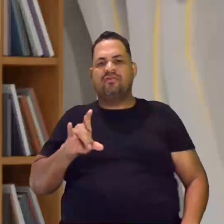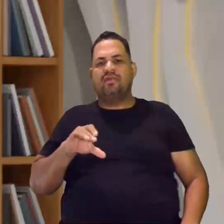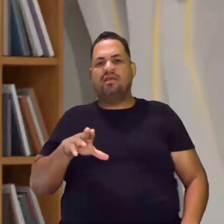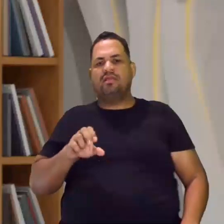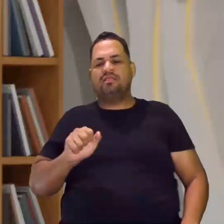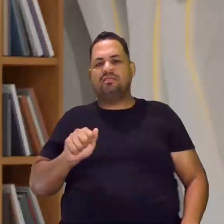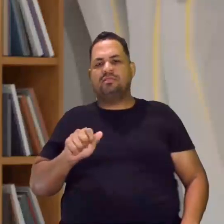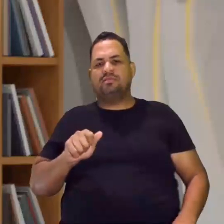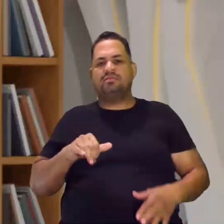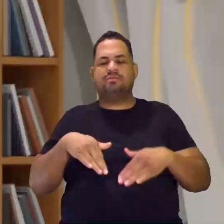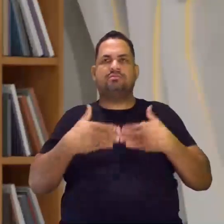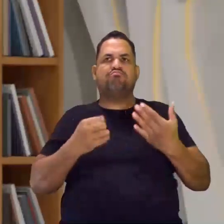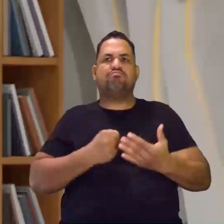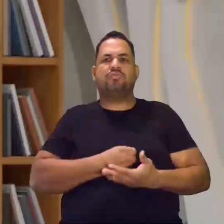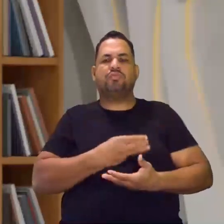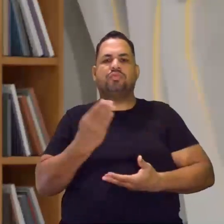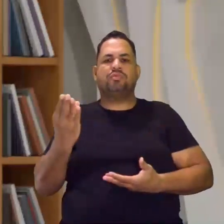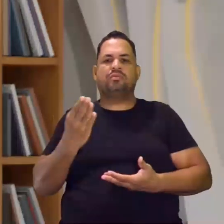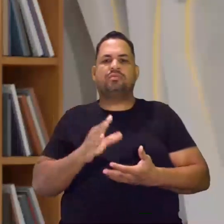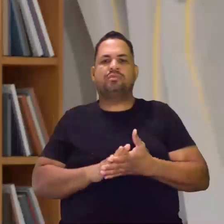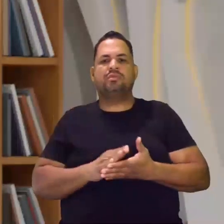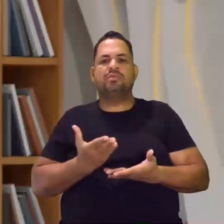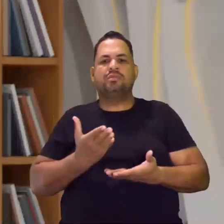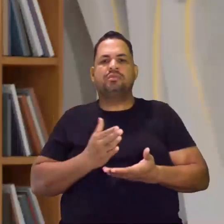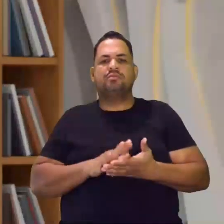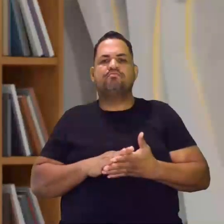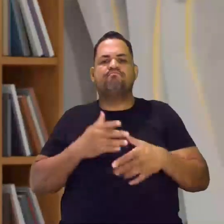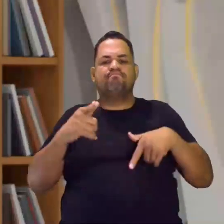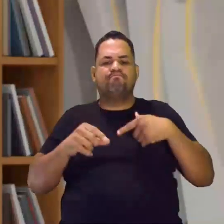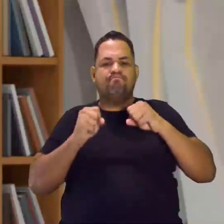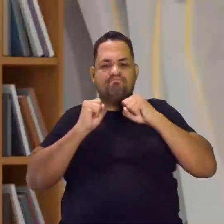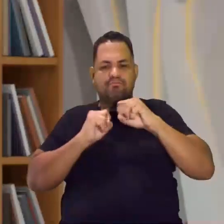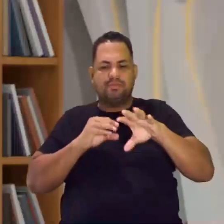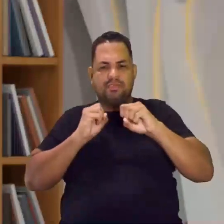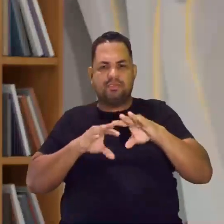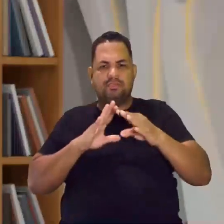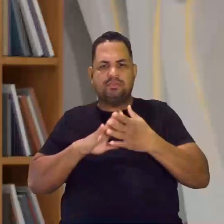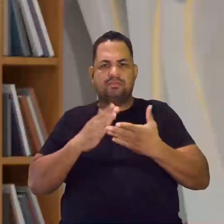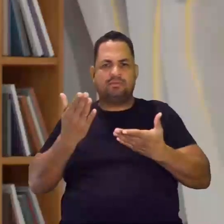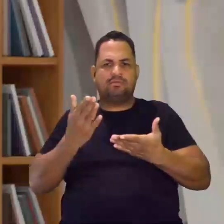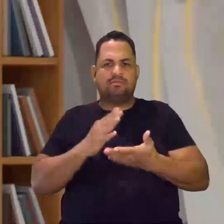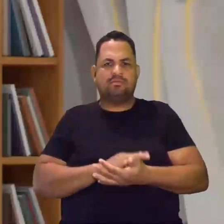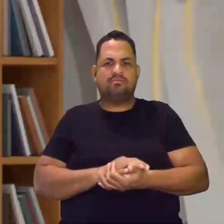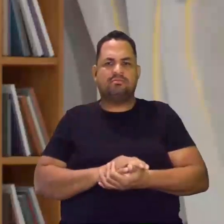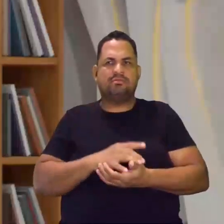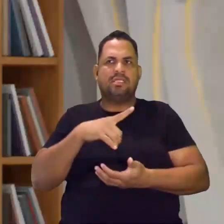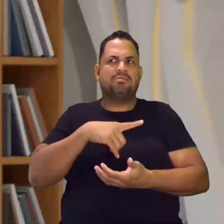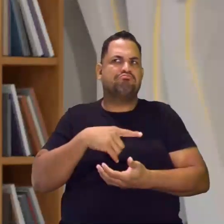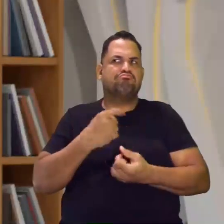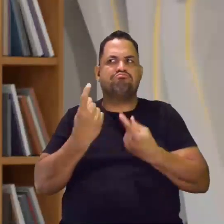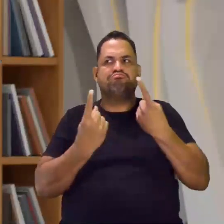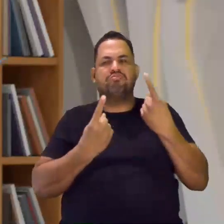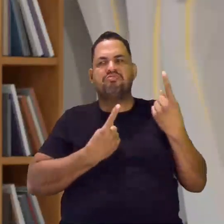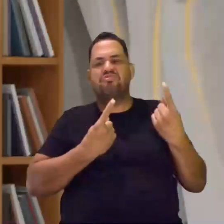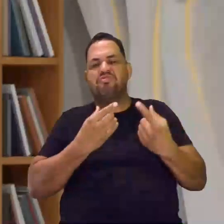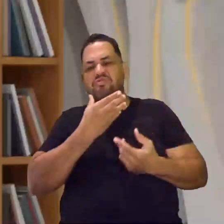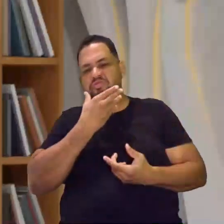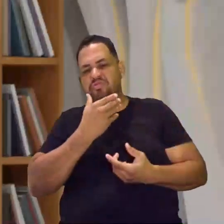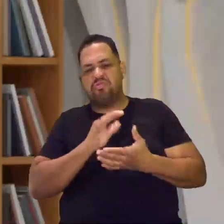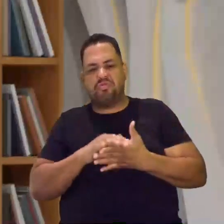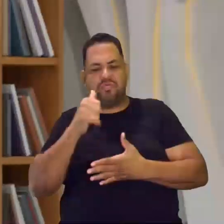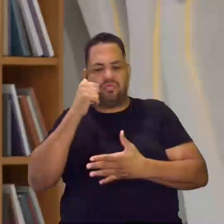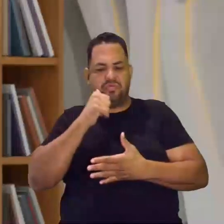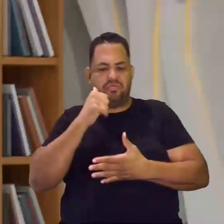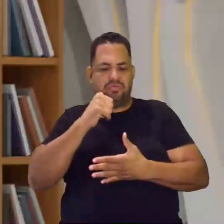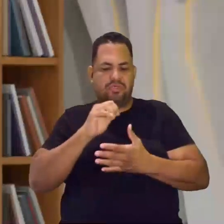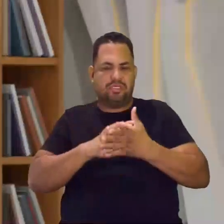isso. Quantas novelas reproduzem ainda hoje uma ou outra protagonista negra? Indígena, uma ou outra,